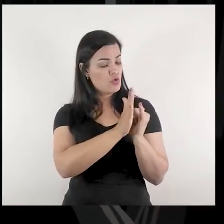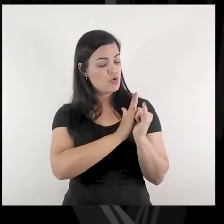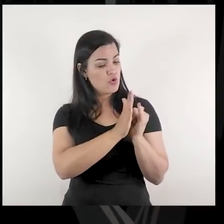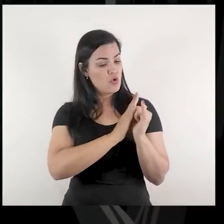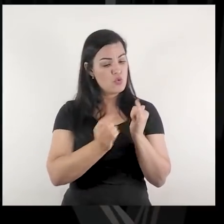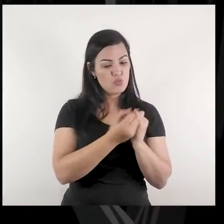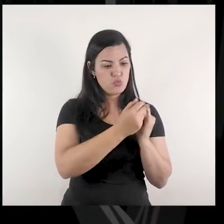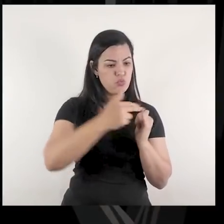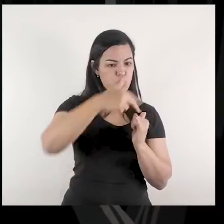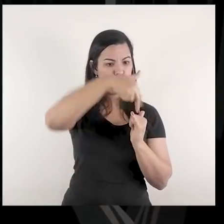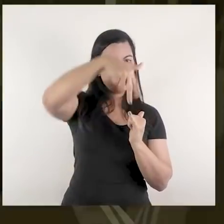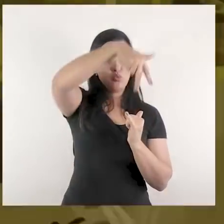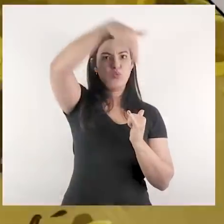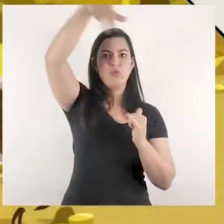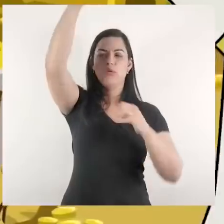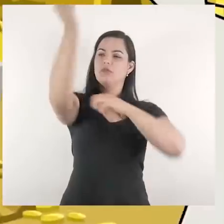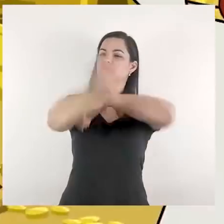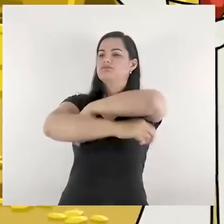desejos dele.